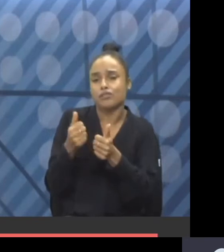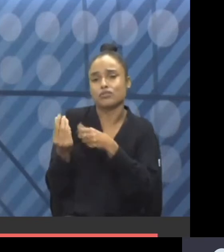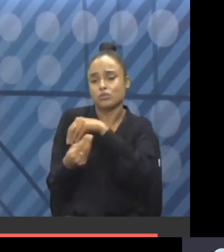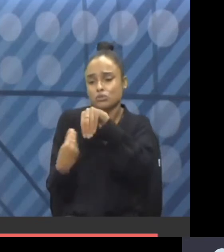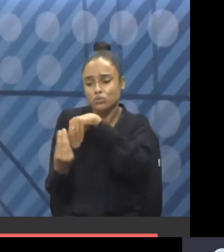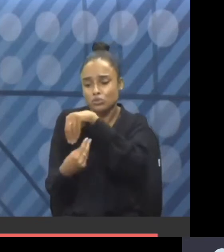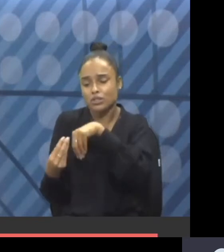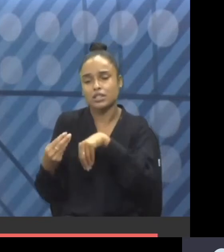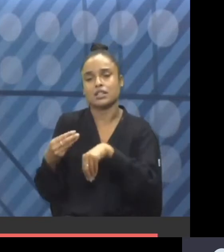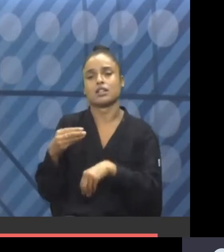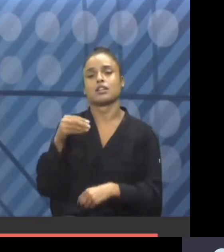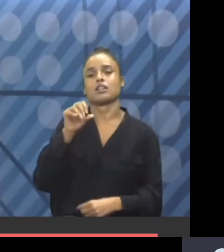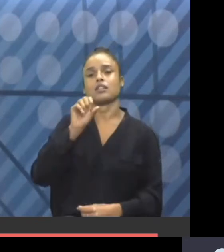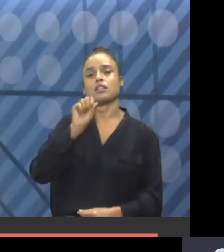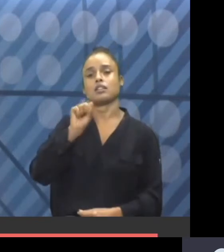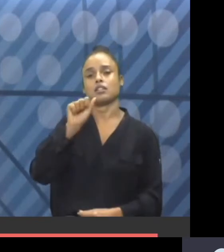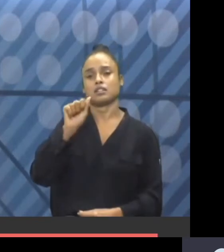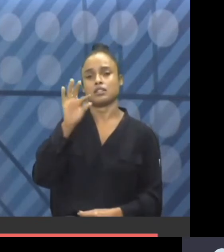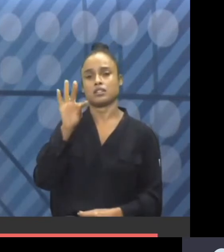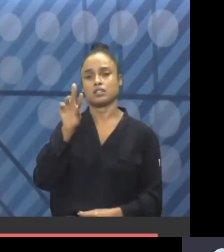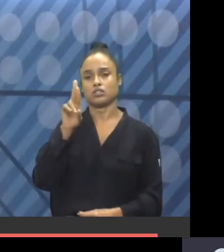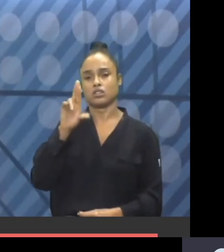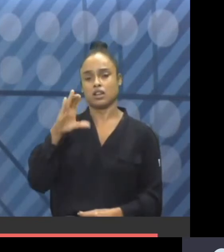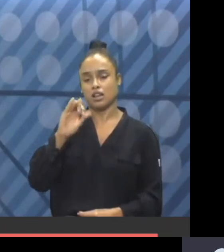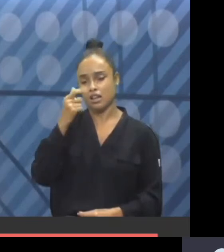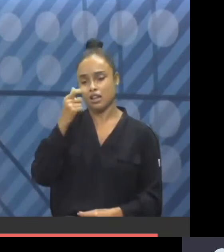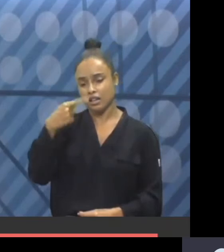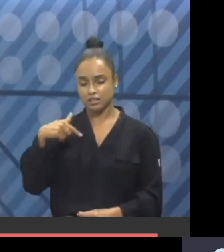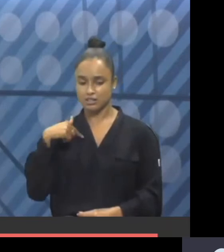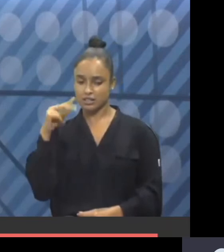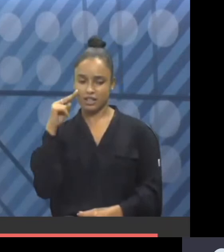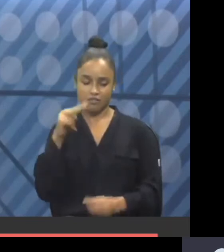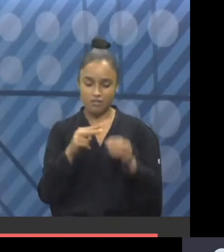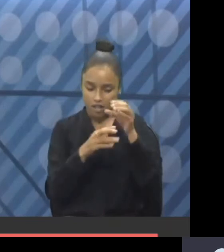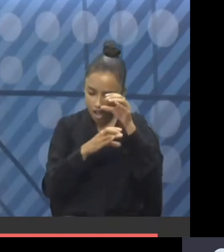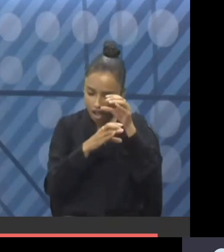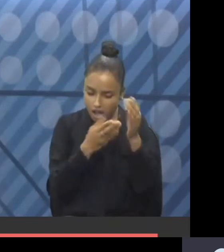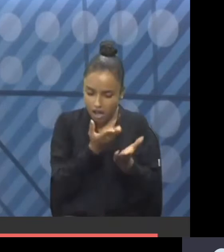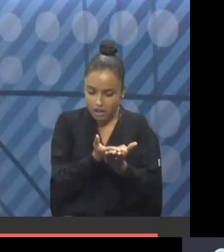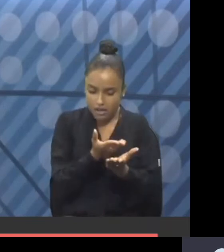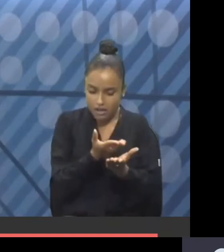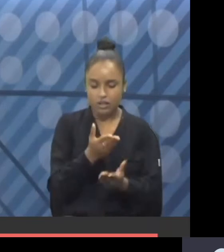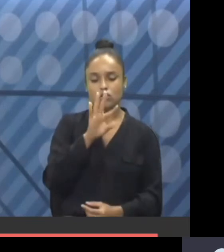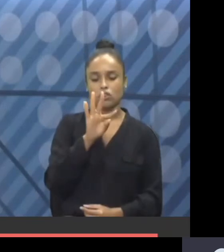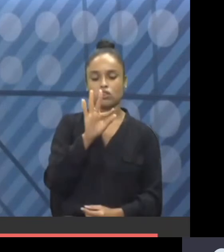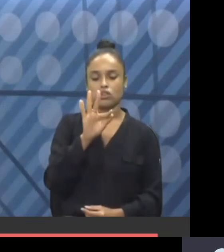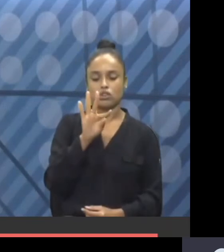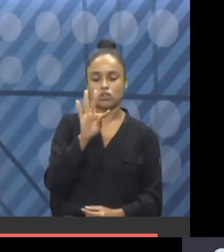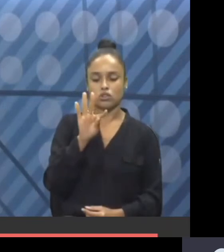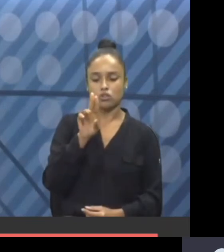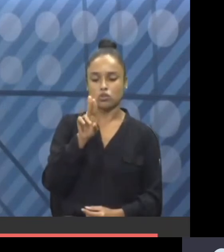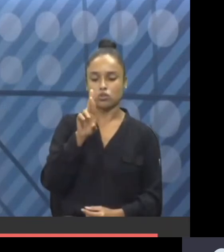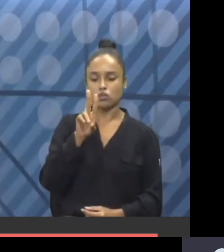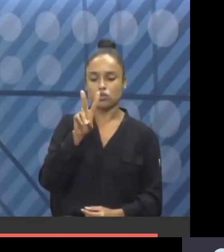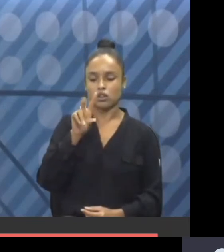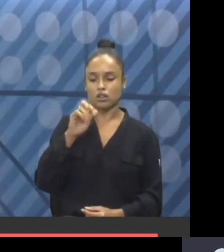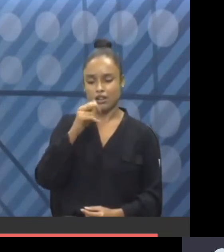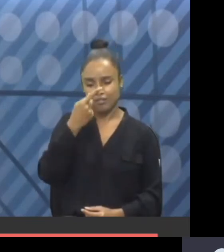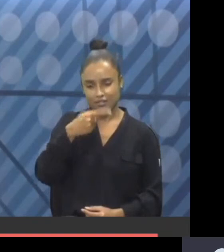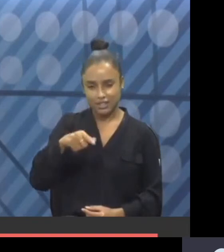resultado. Então, na gravação da aula, nós observamos uma leve turvação. Embora não deu para perceber claramente na câmera, nós tivemos uma